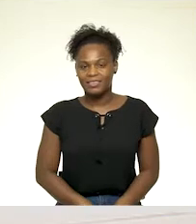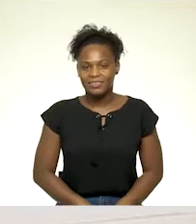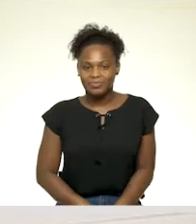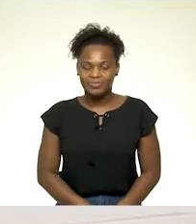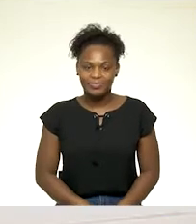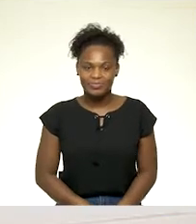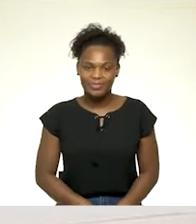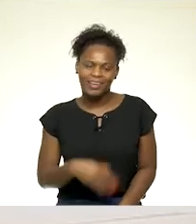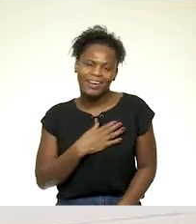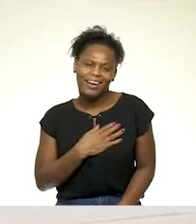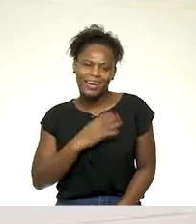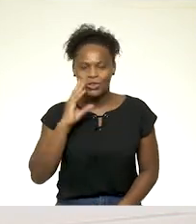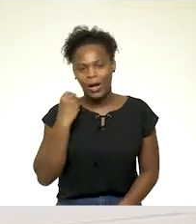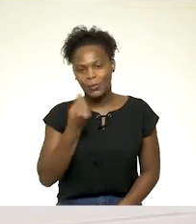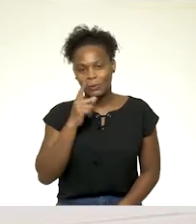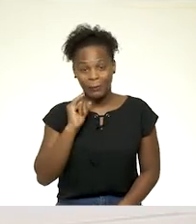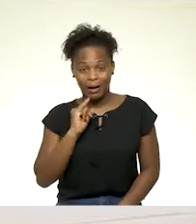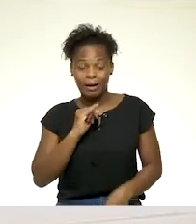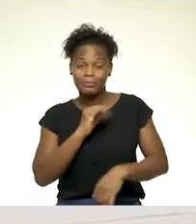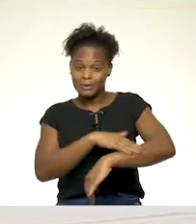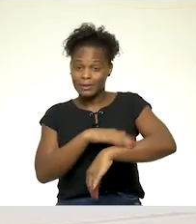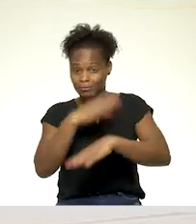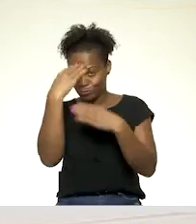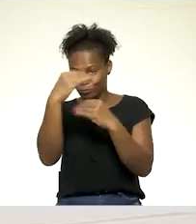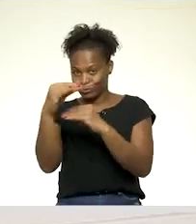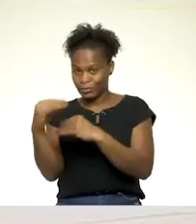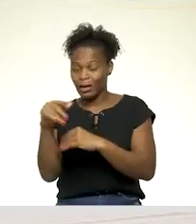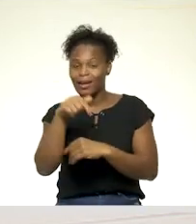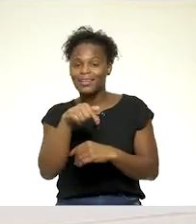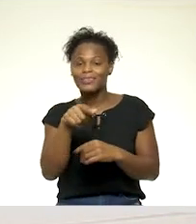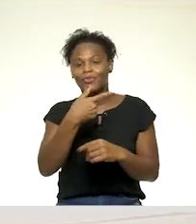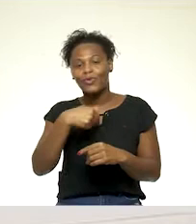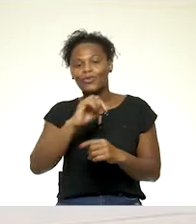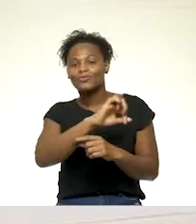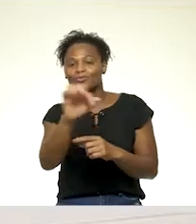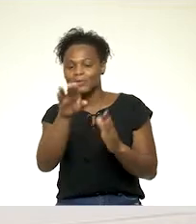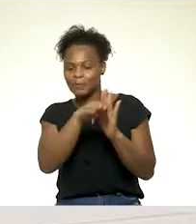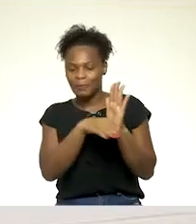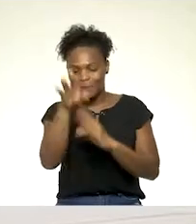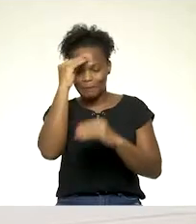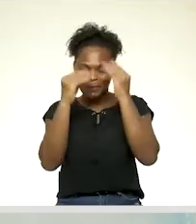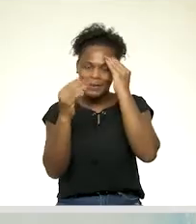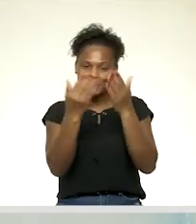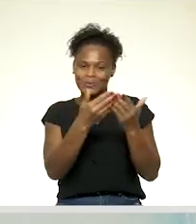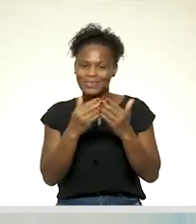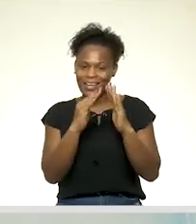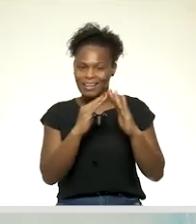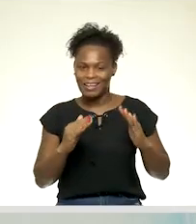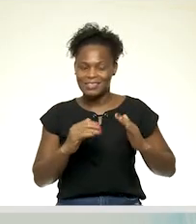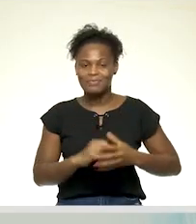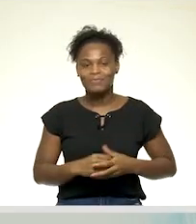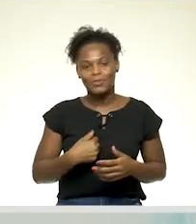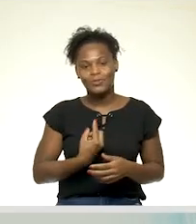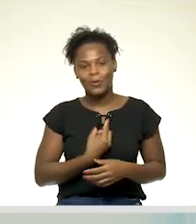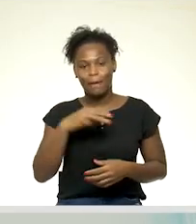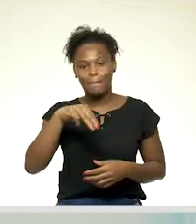caros alunos, pais, encarregados de educação. Este é o nosso e o vosso programa Aprender e Estudar em Casa. Eu sou Miriam